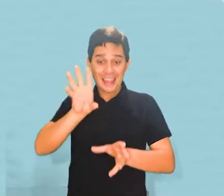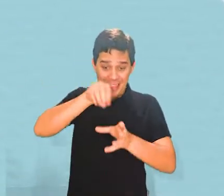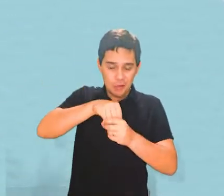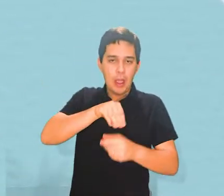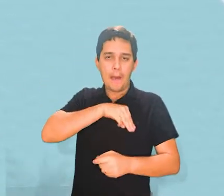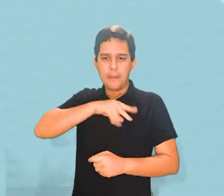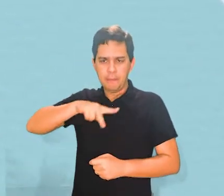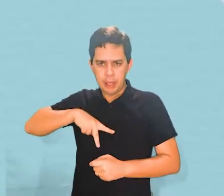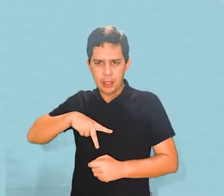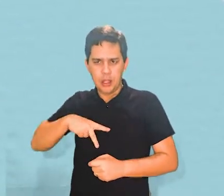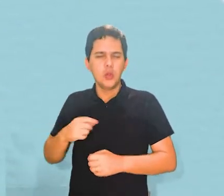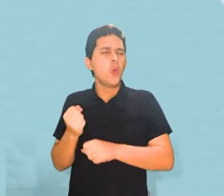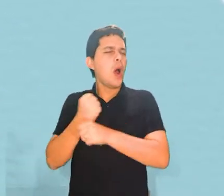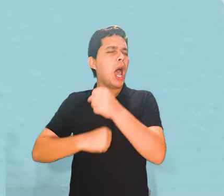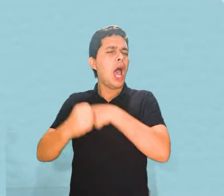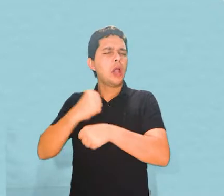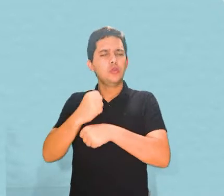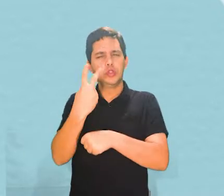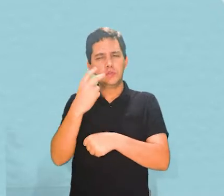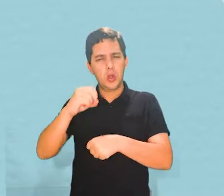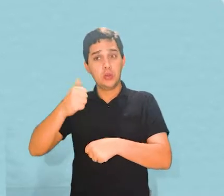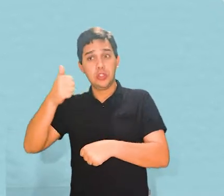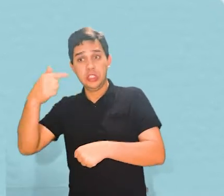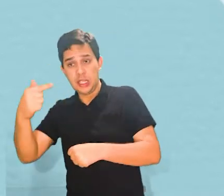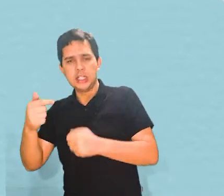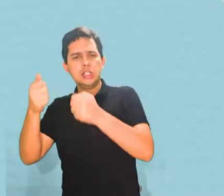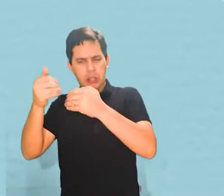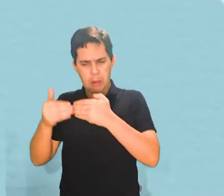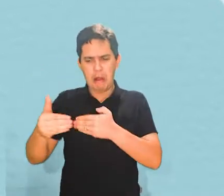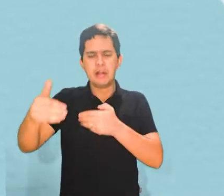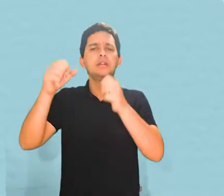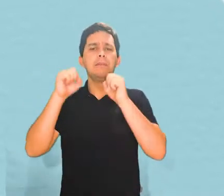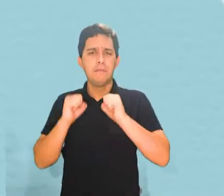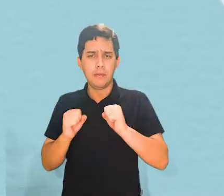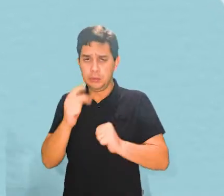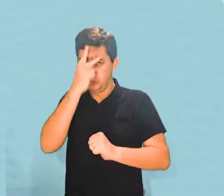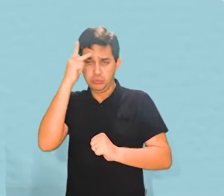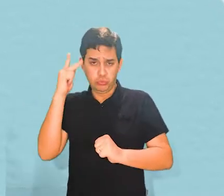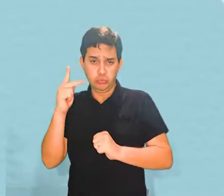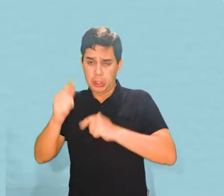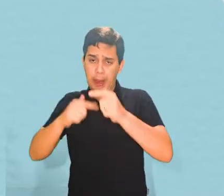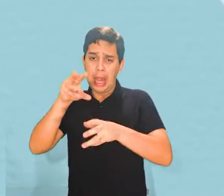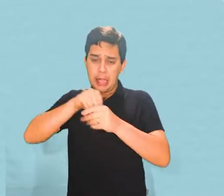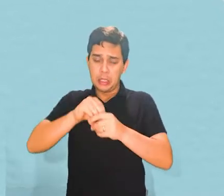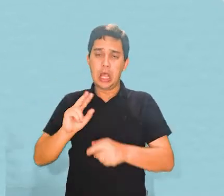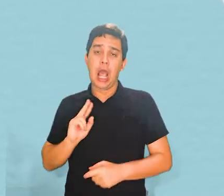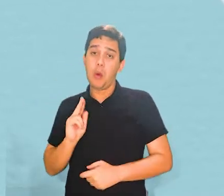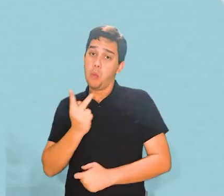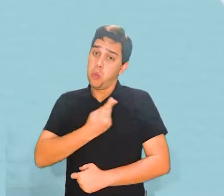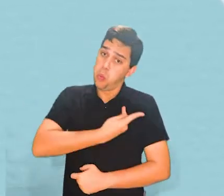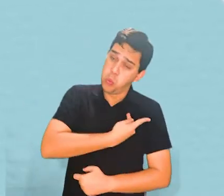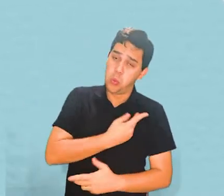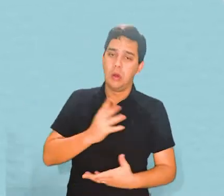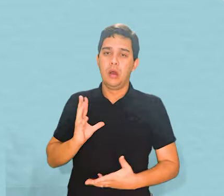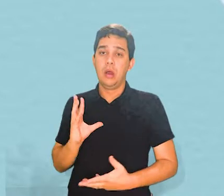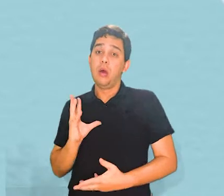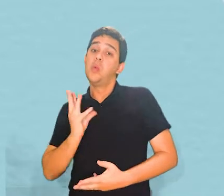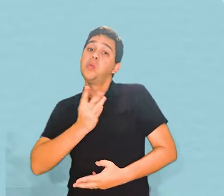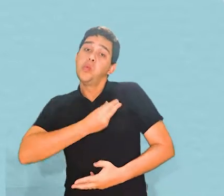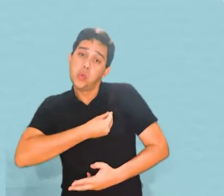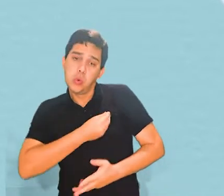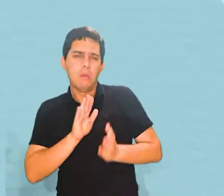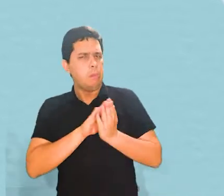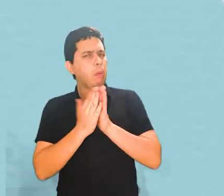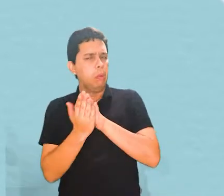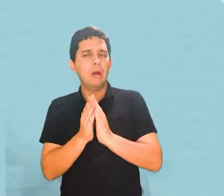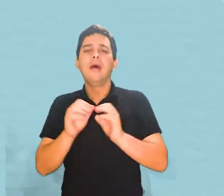de 2017, que prevê que servidores travestis e transexuais podem usar o nome social em vez do